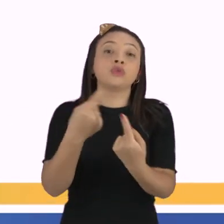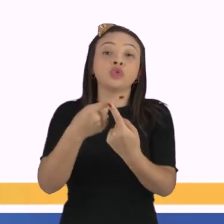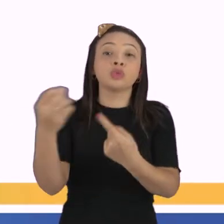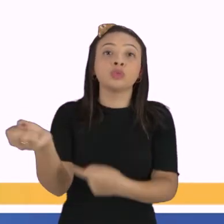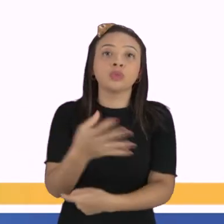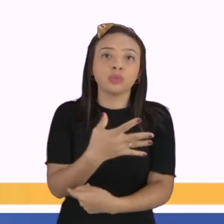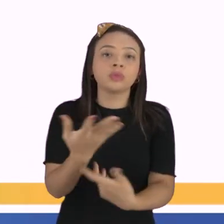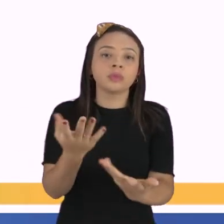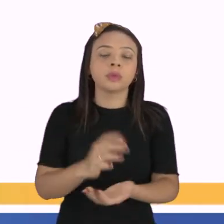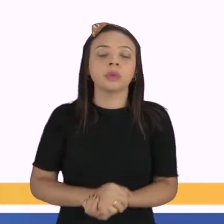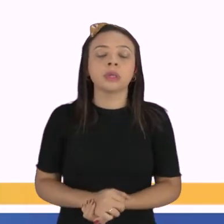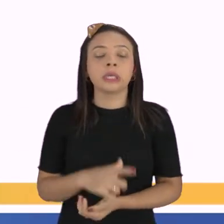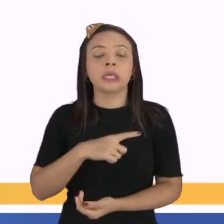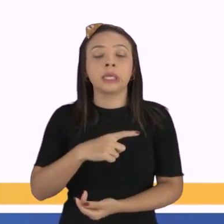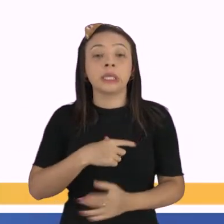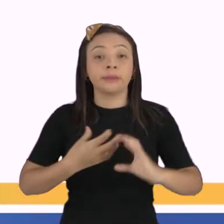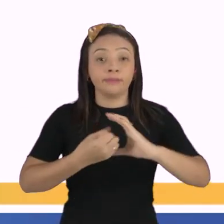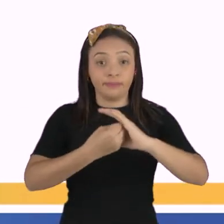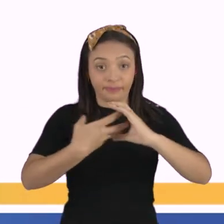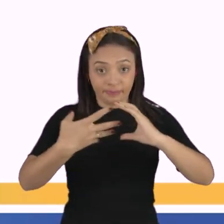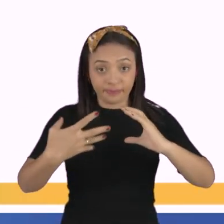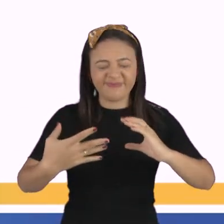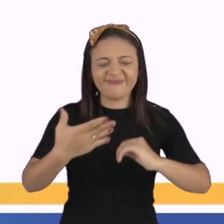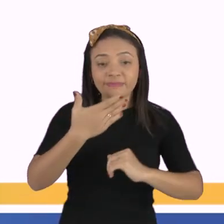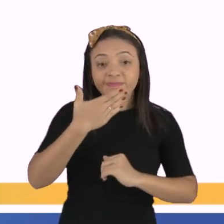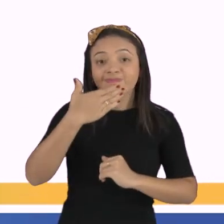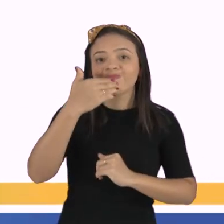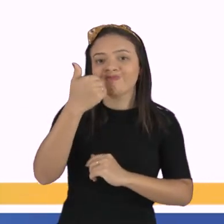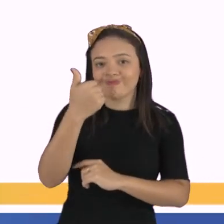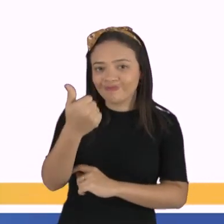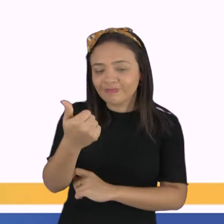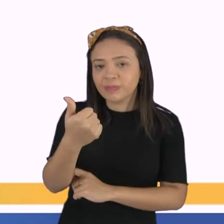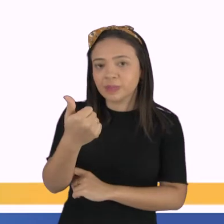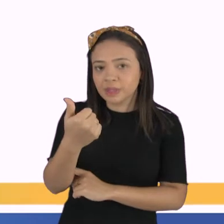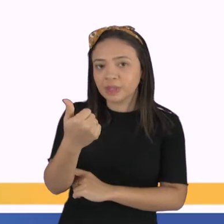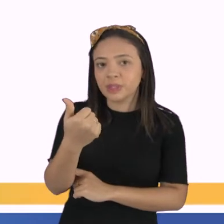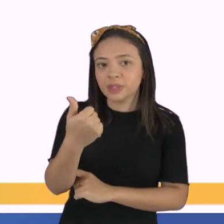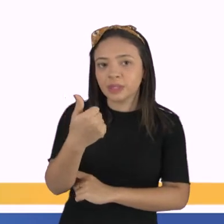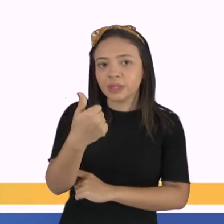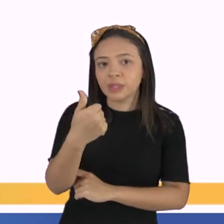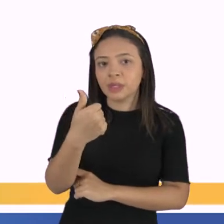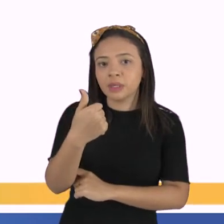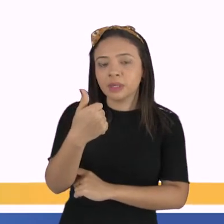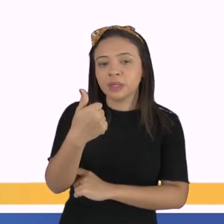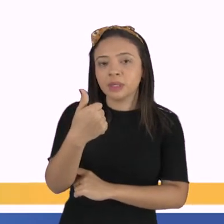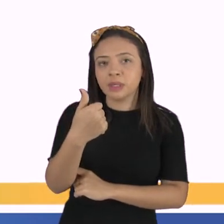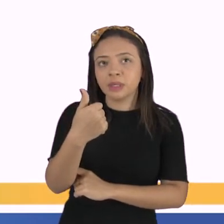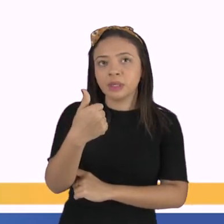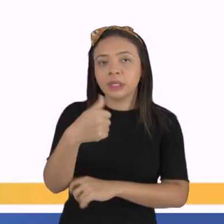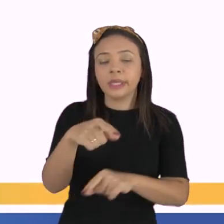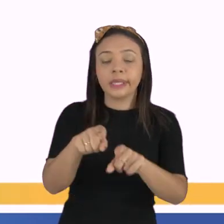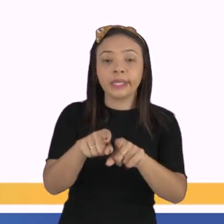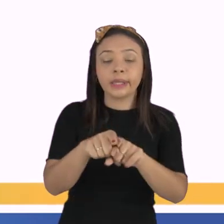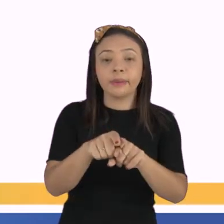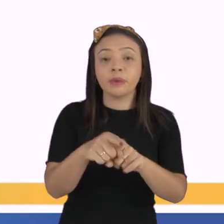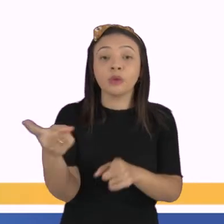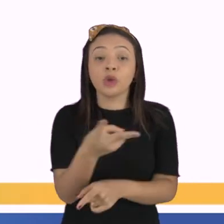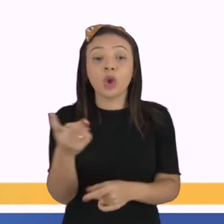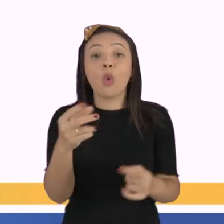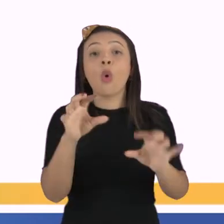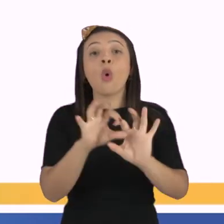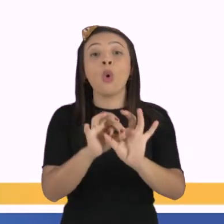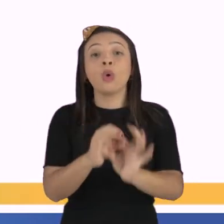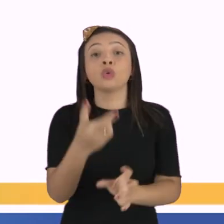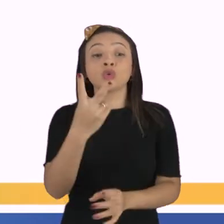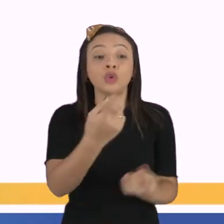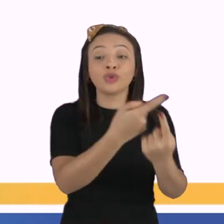chamada Girolando, que possui as melhores características fenotípicas da raça holandesa e as melhores características da